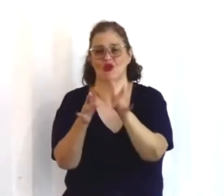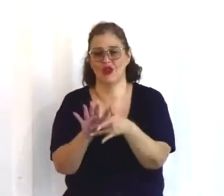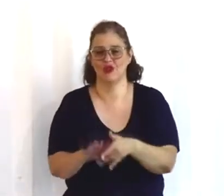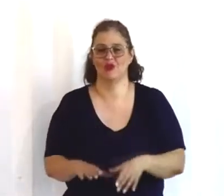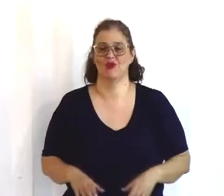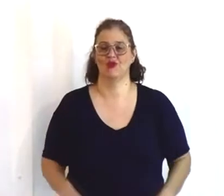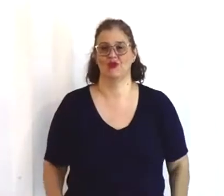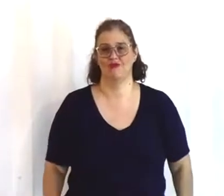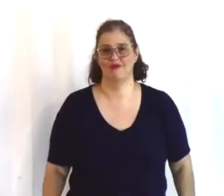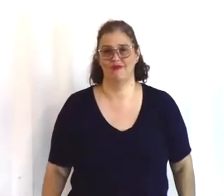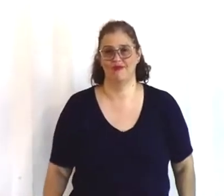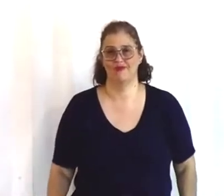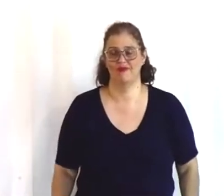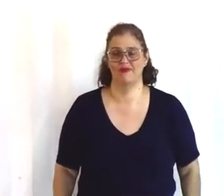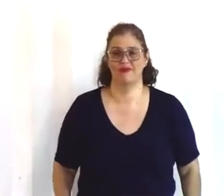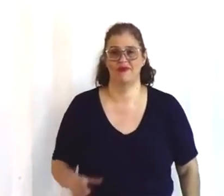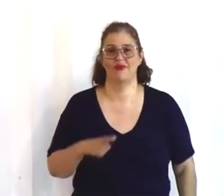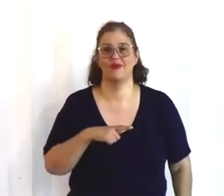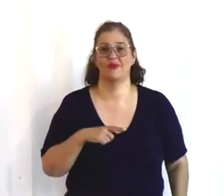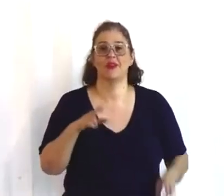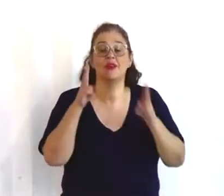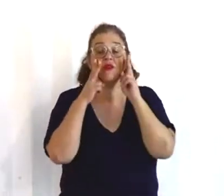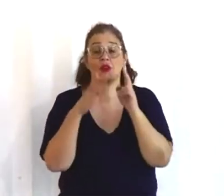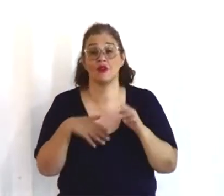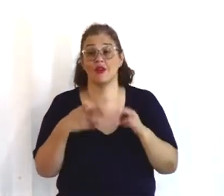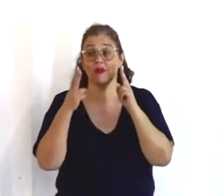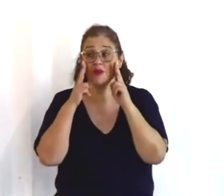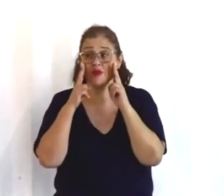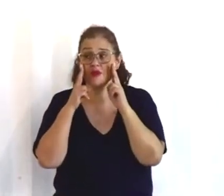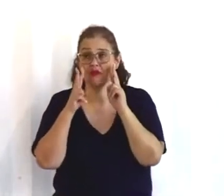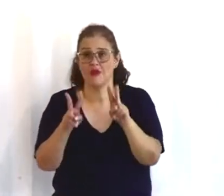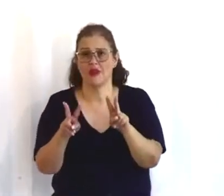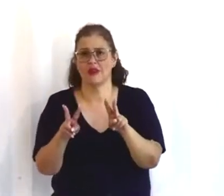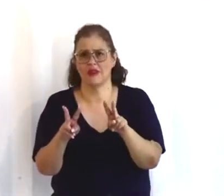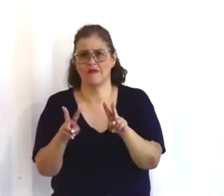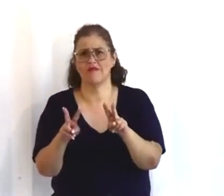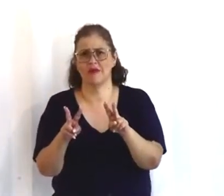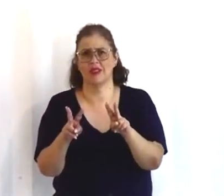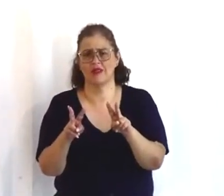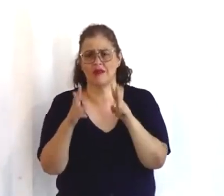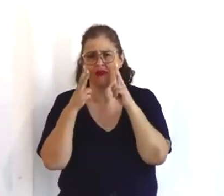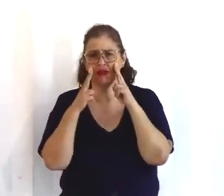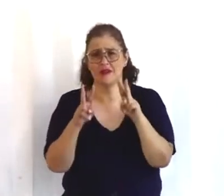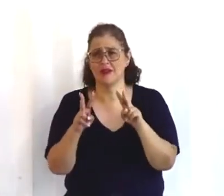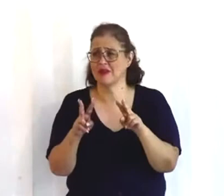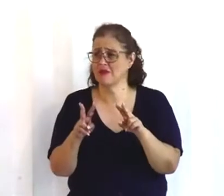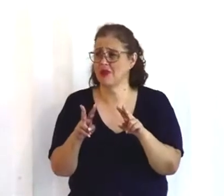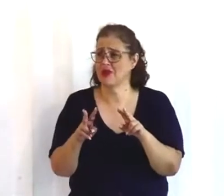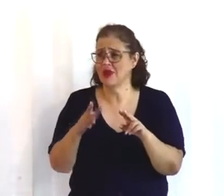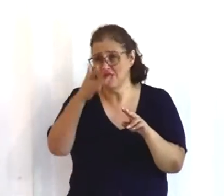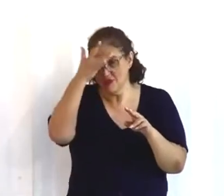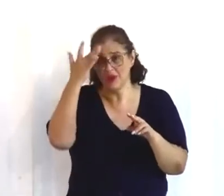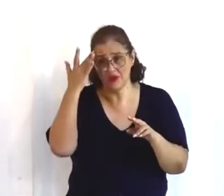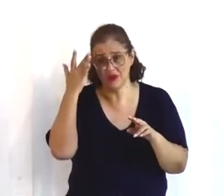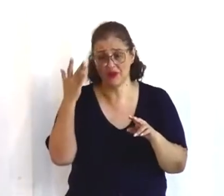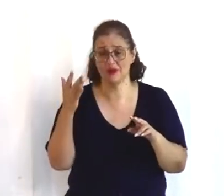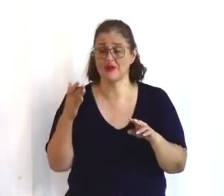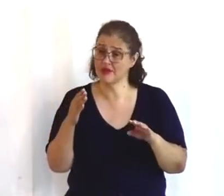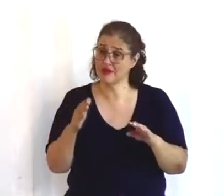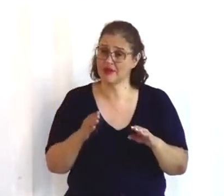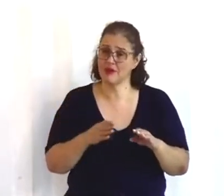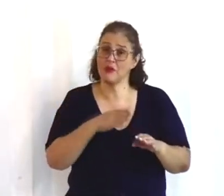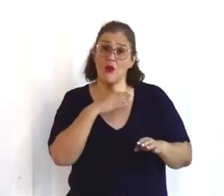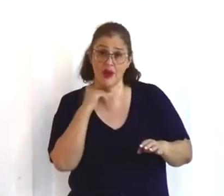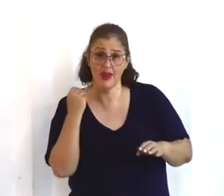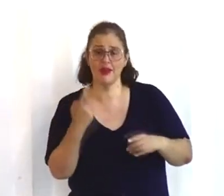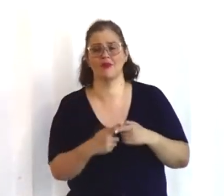segunda morte. Temos visto testemunhos de irmãos queridos nossos que estão partindo, vítima da Covid. Mas Deus é soberano e está no